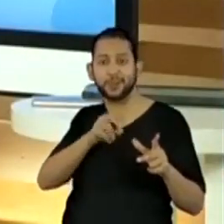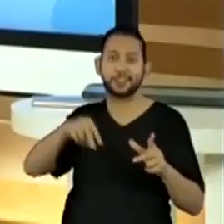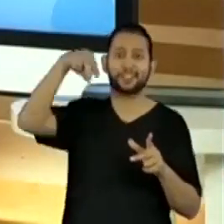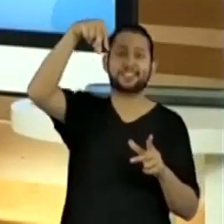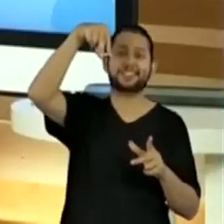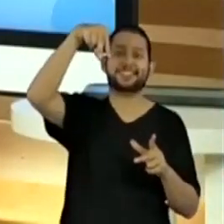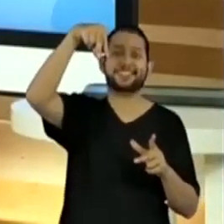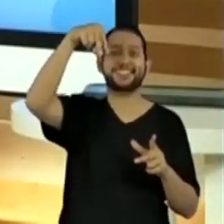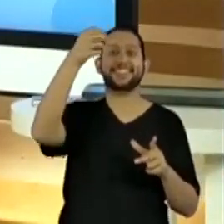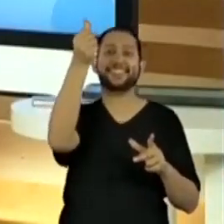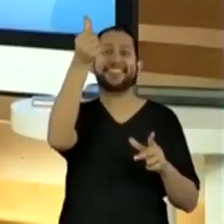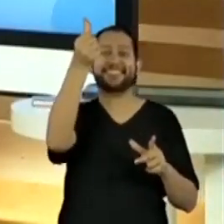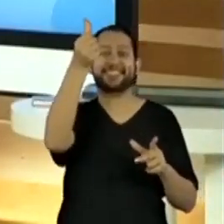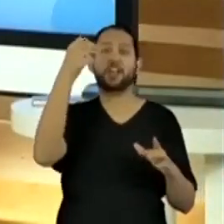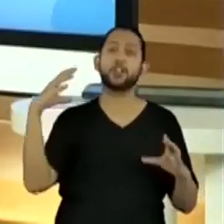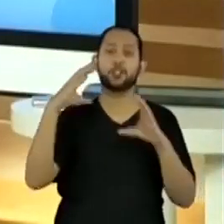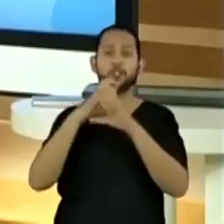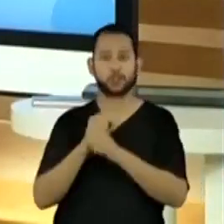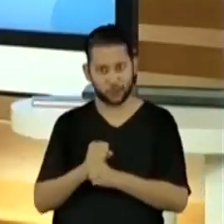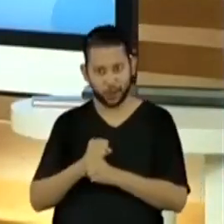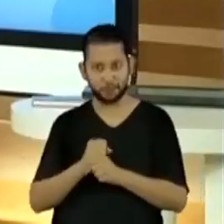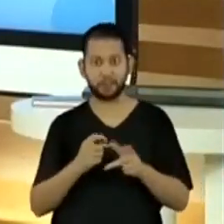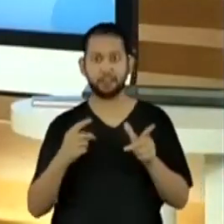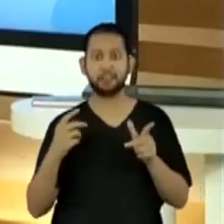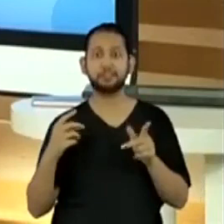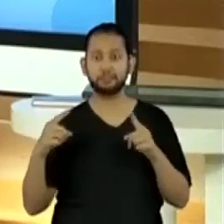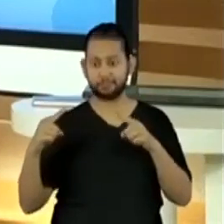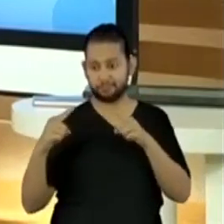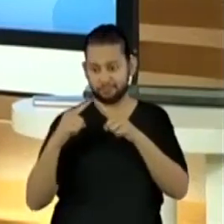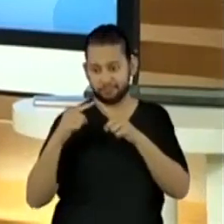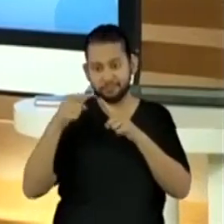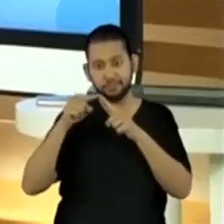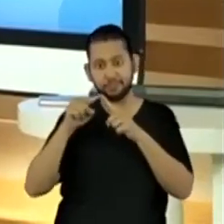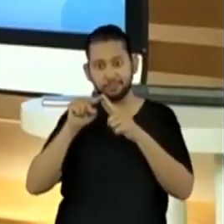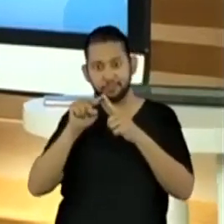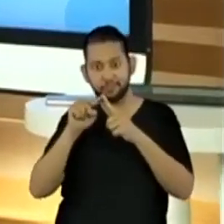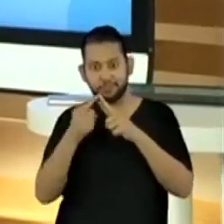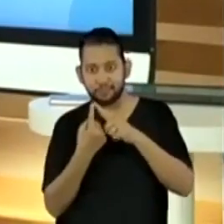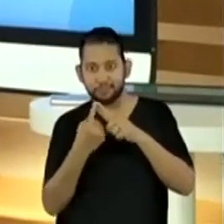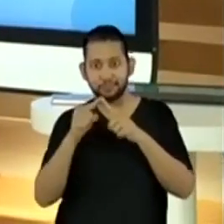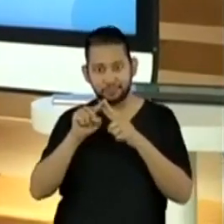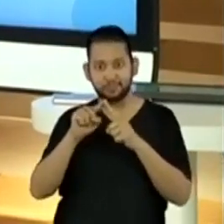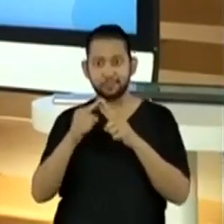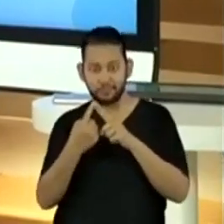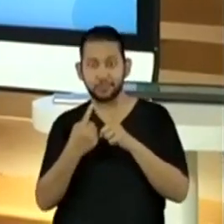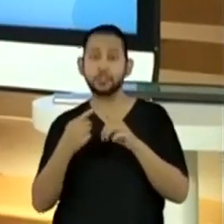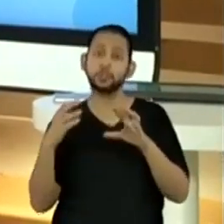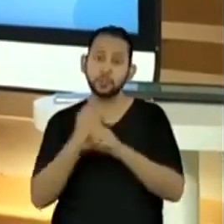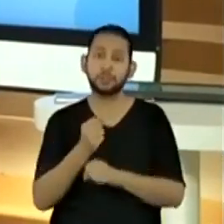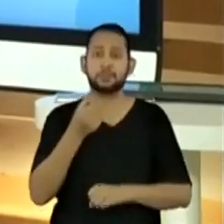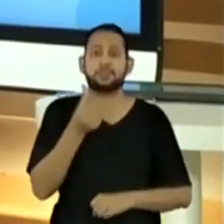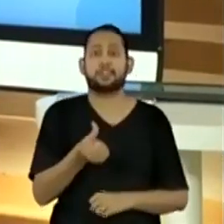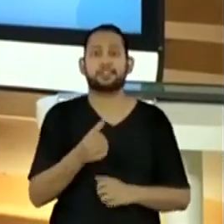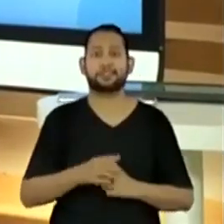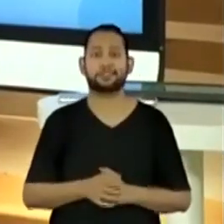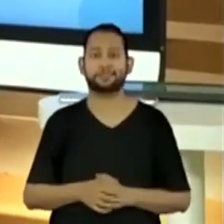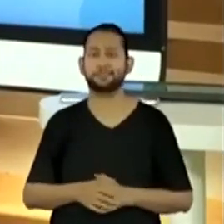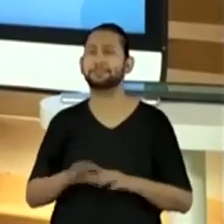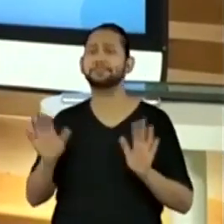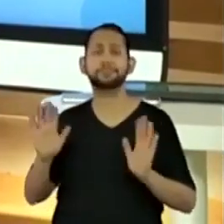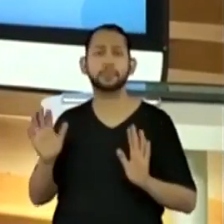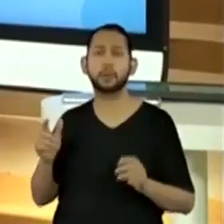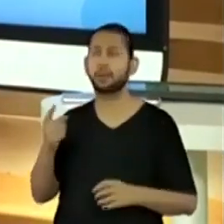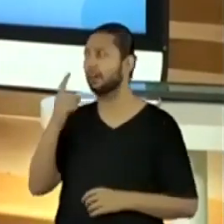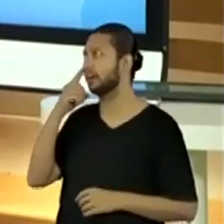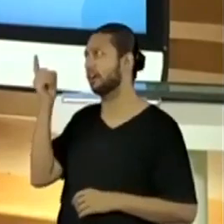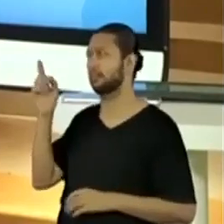Aqui, 6. Vértices, 6. Tudo bem? Então, nós vamos seguir. Eu não vou analisar essa